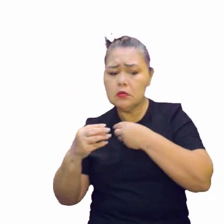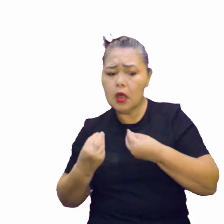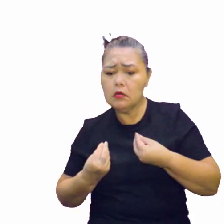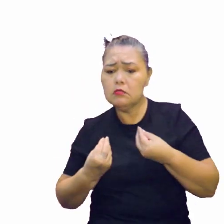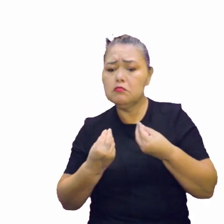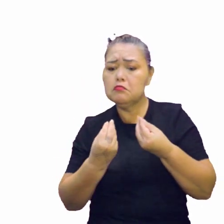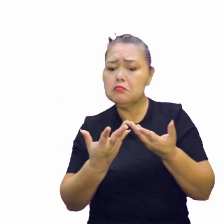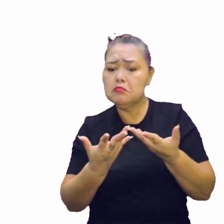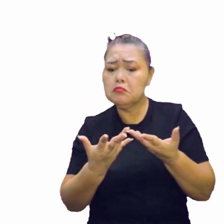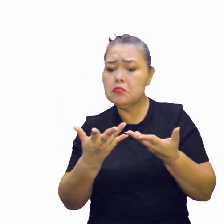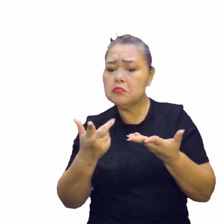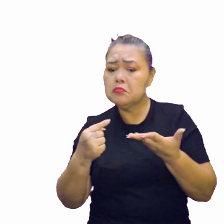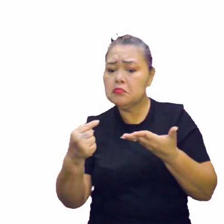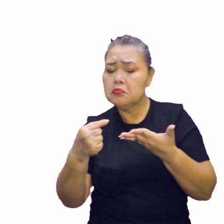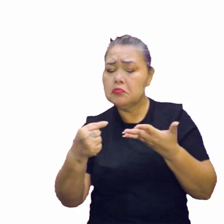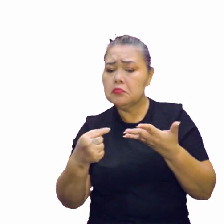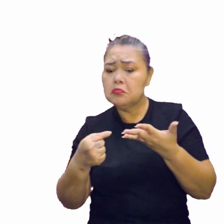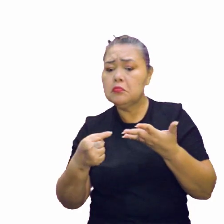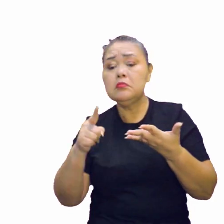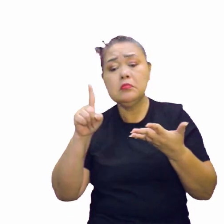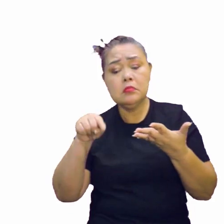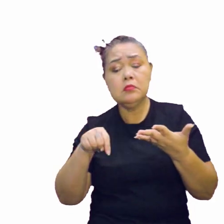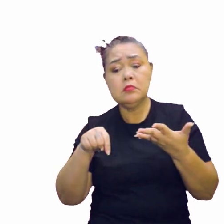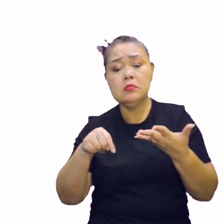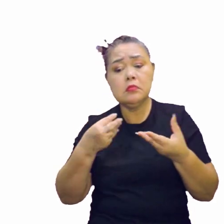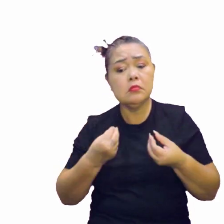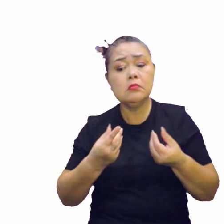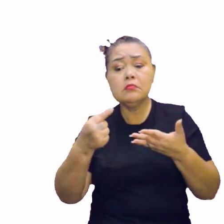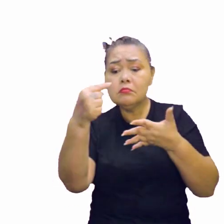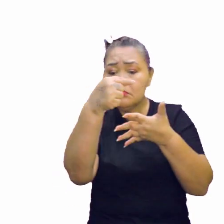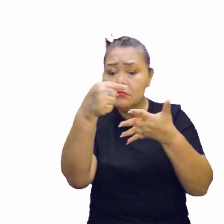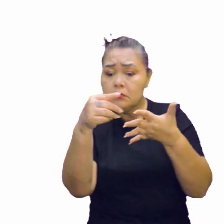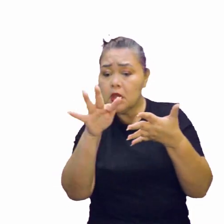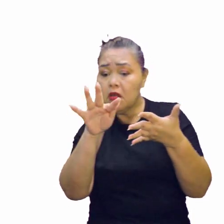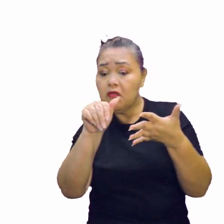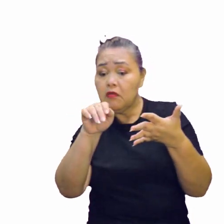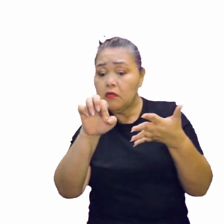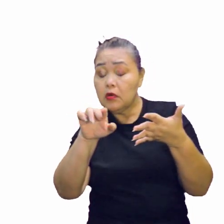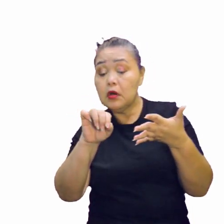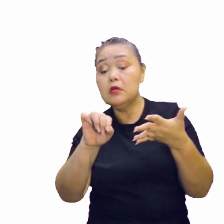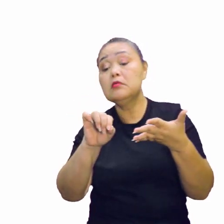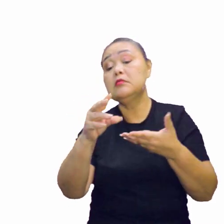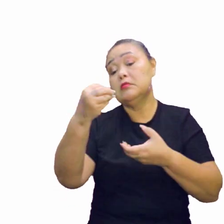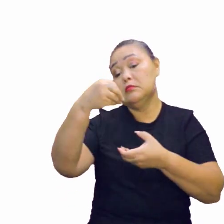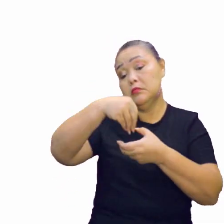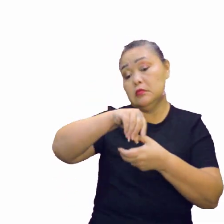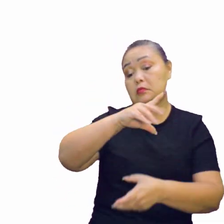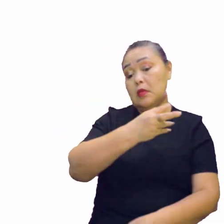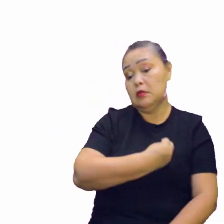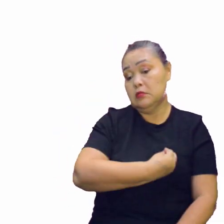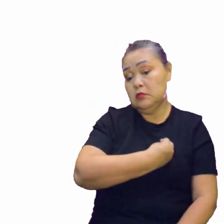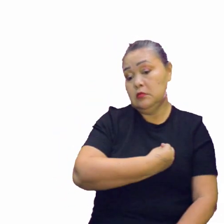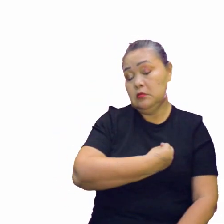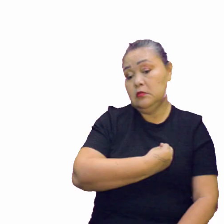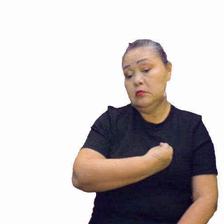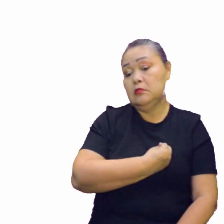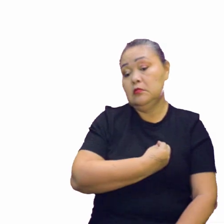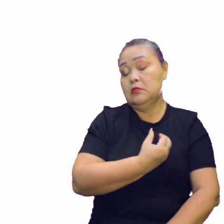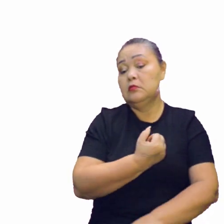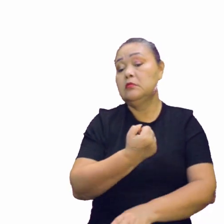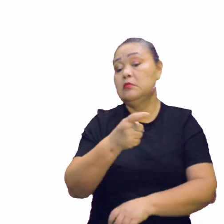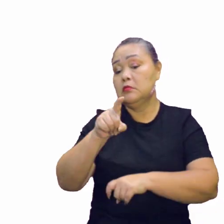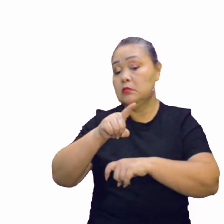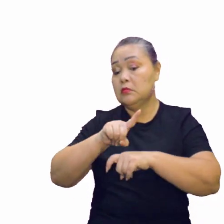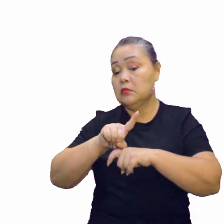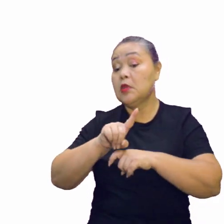coisas, contemplando fatores abióticos. Olha, cara, fatores abióticos, fatores